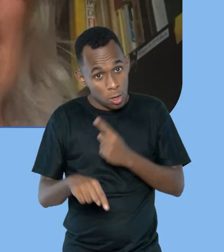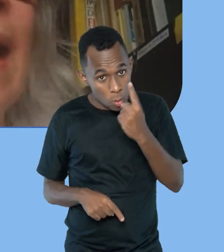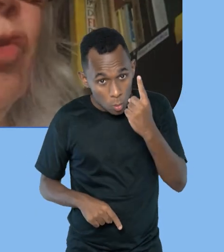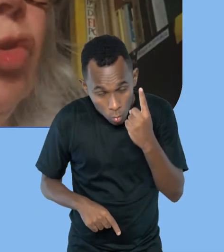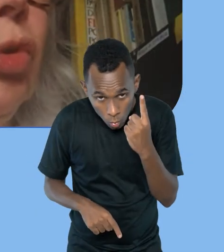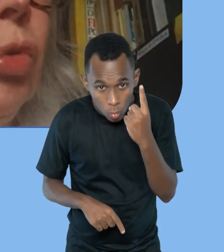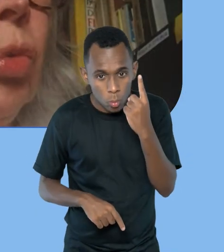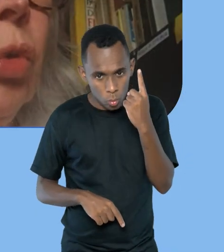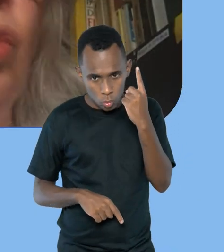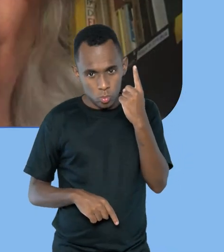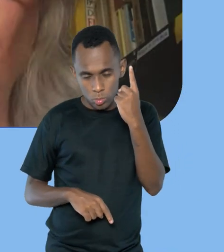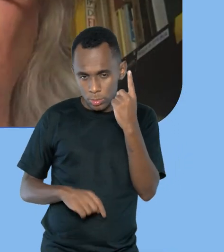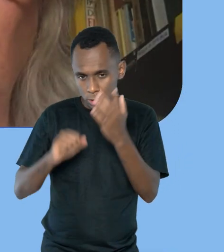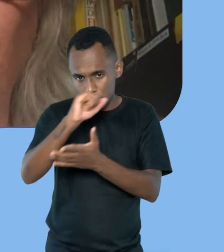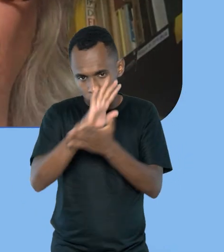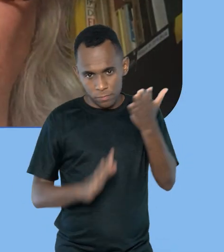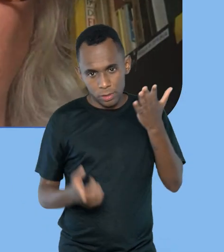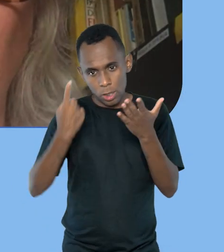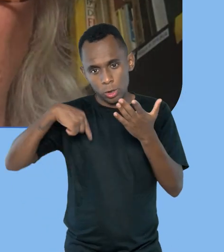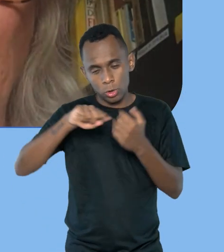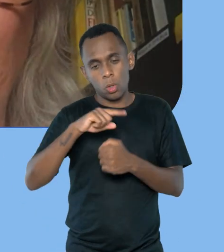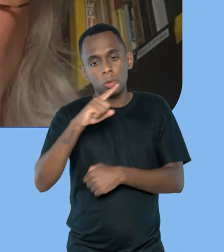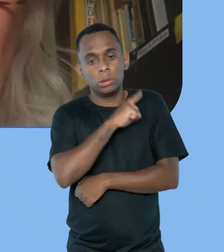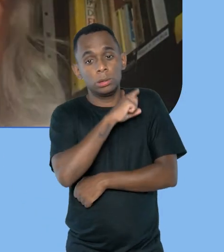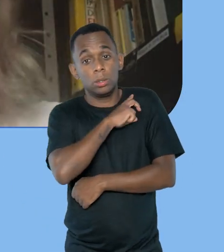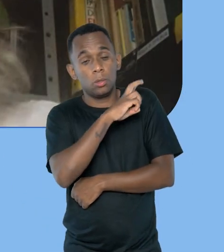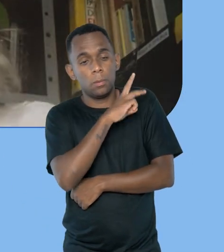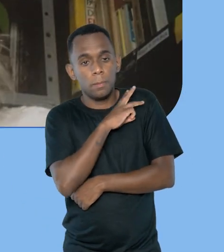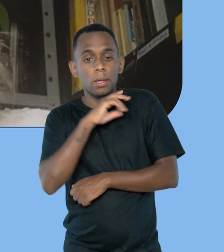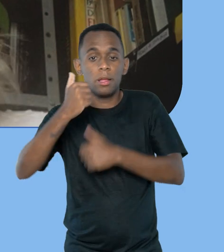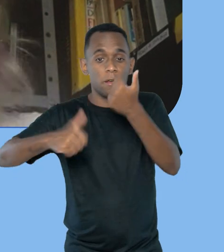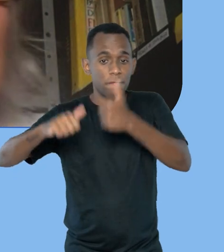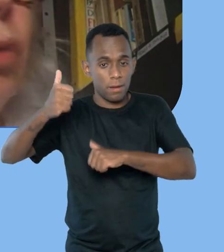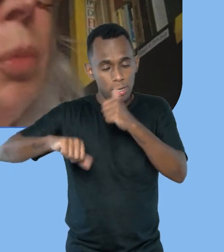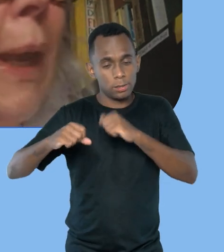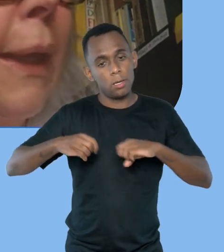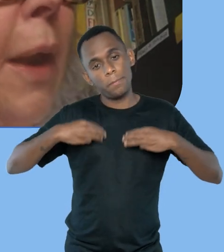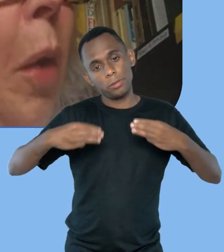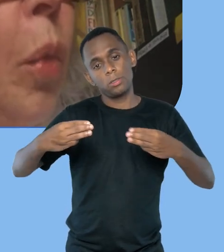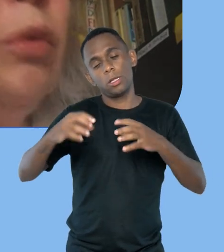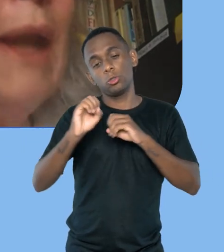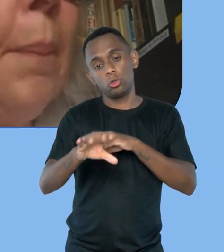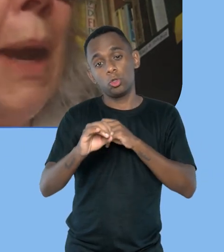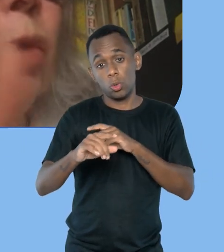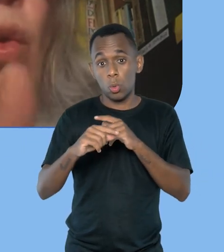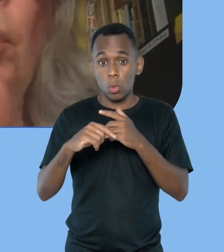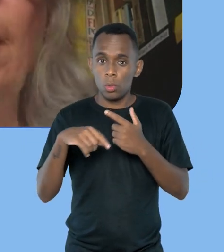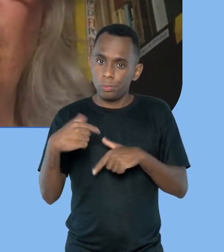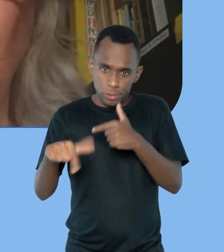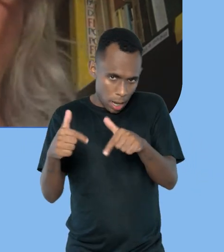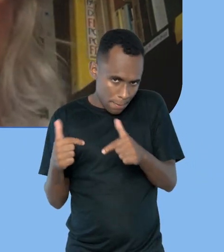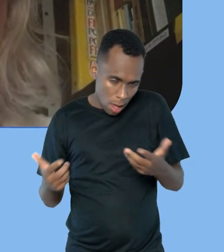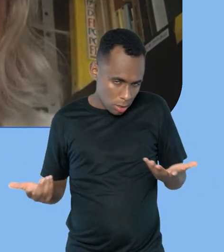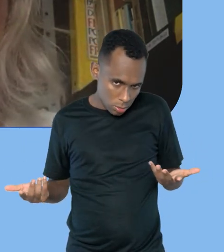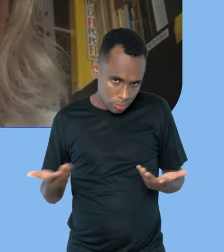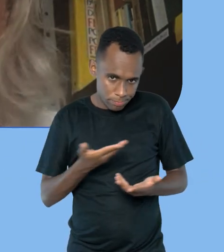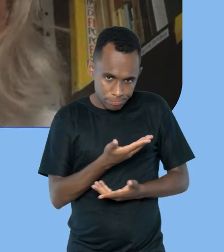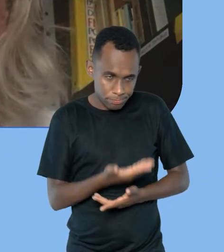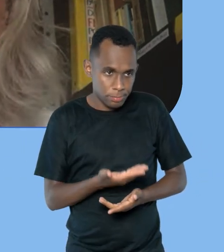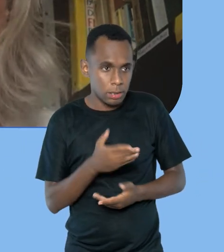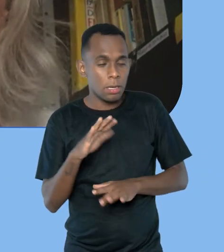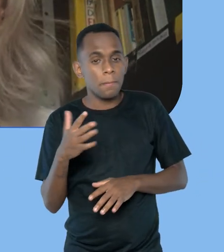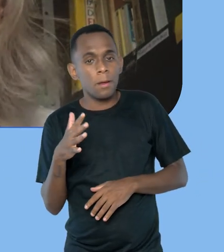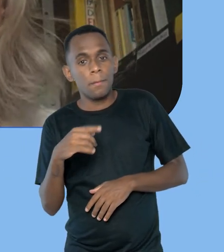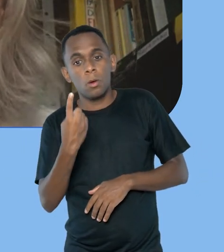uma unidade do nosso livro de ensino médio que está sendo avaliado no MEC. Um trabalho como esse que eu te falei